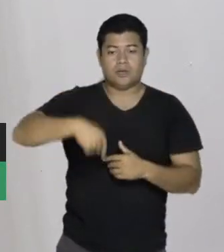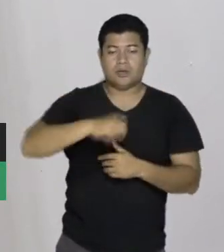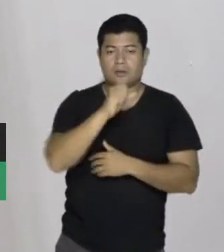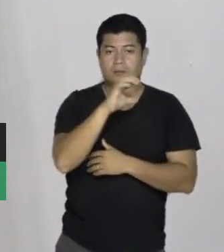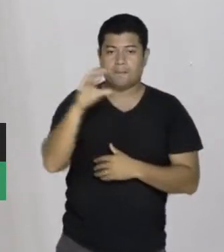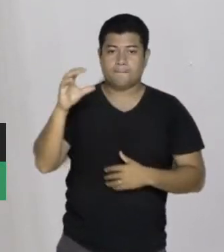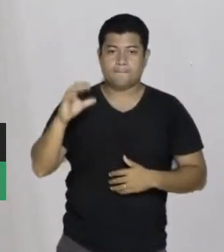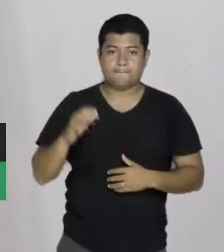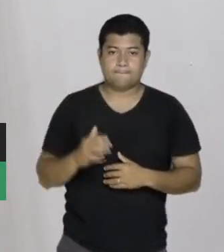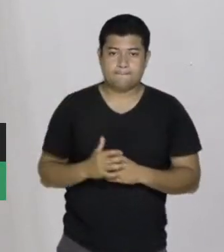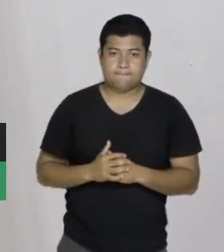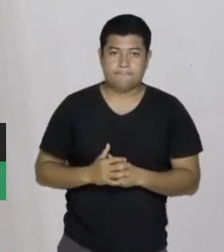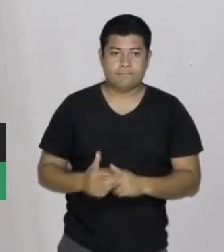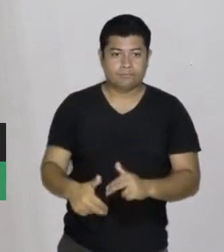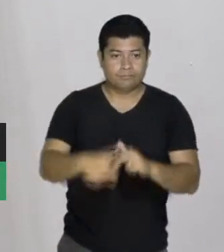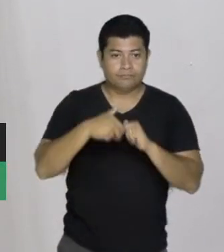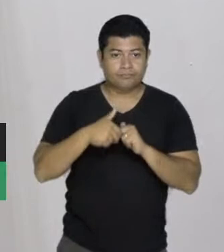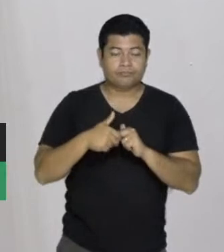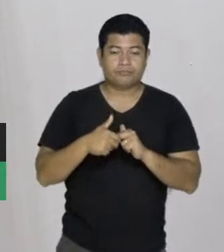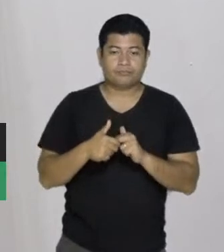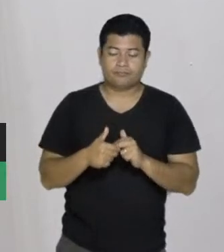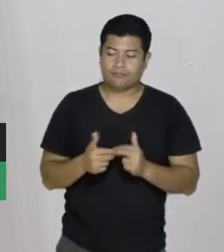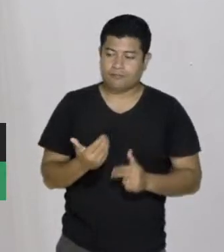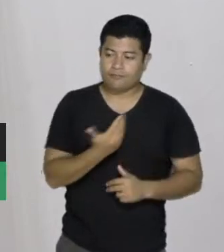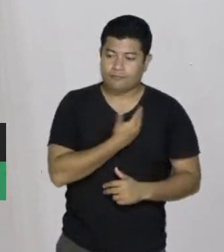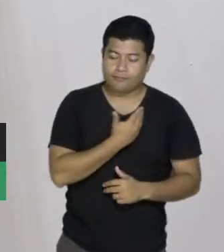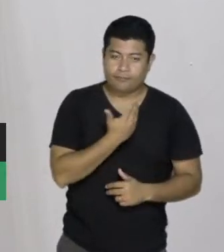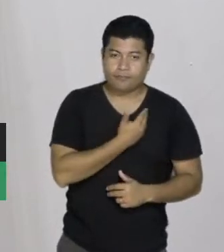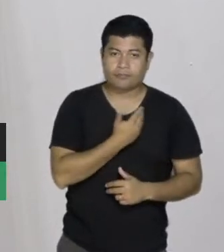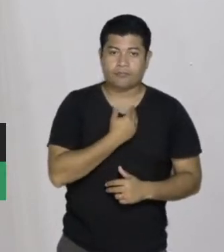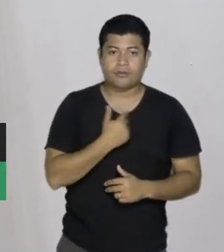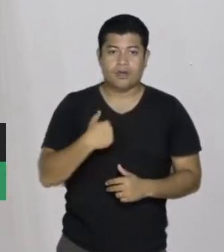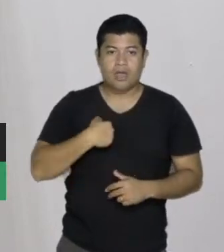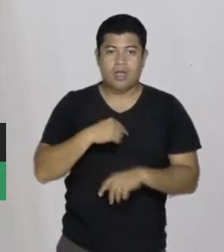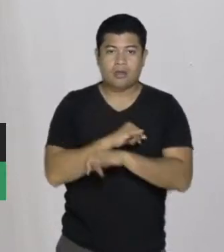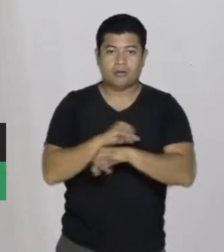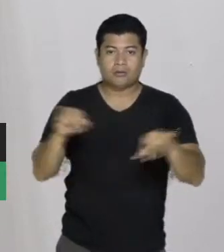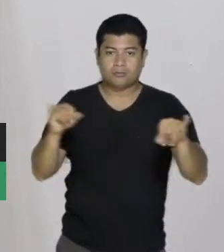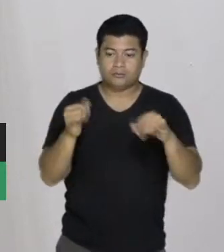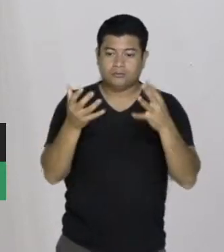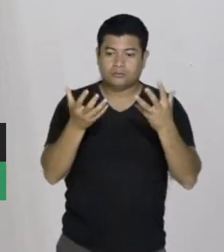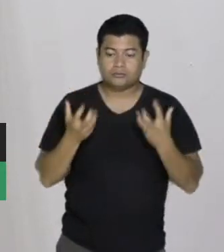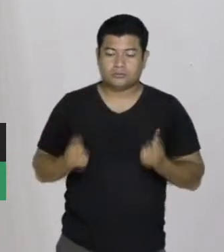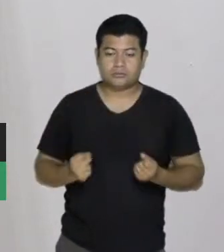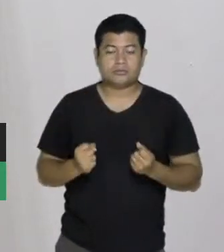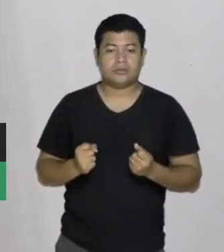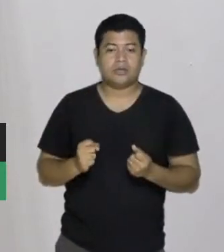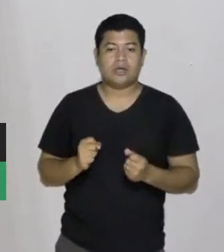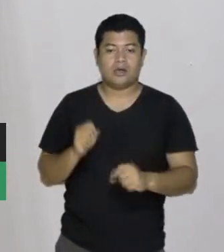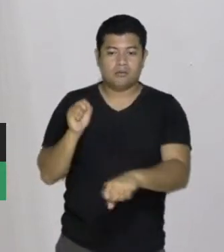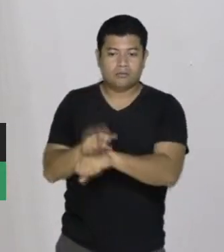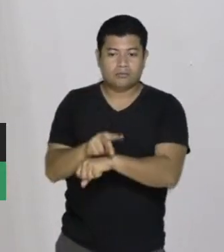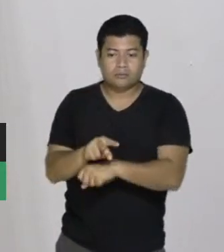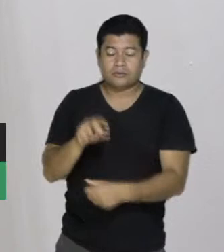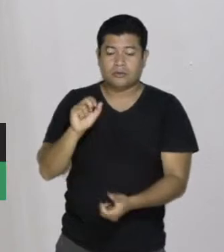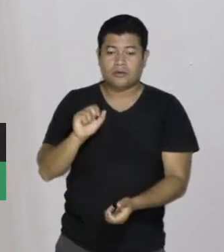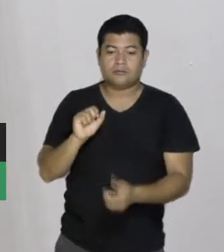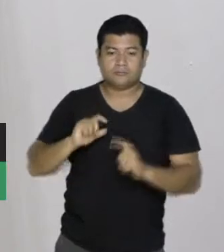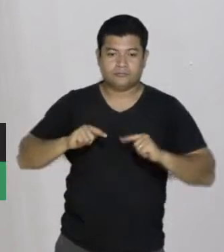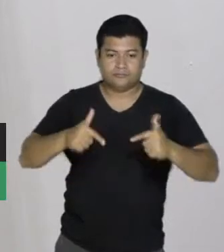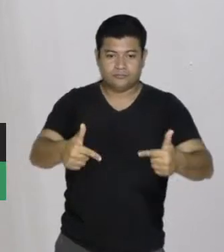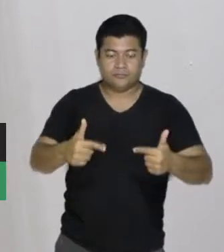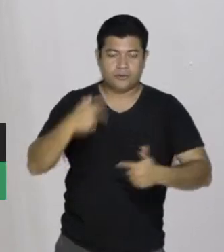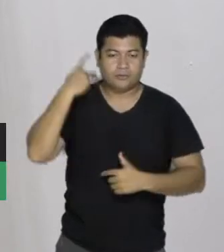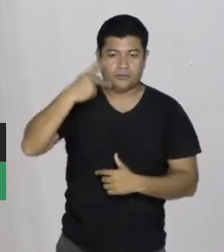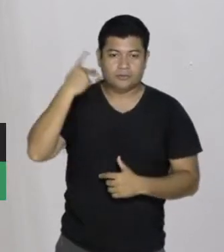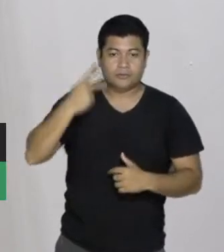Catarina por isso nobres colegas comunico a minha adesão à frente parlamentar em defesa do